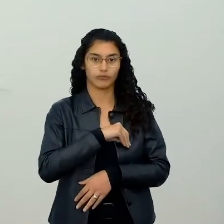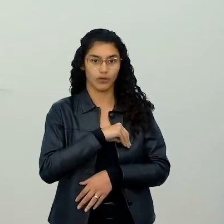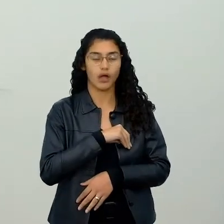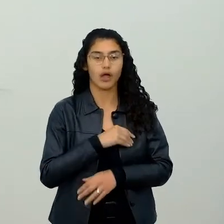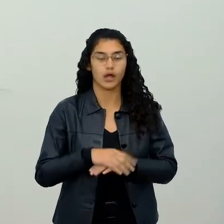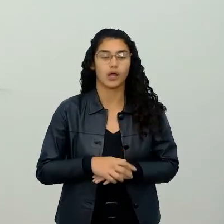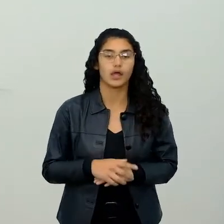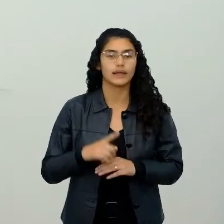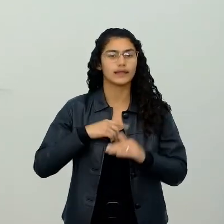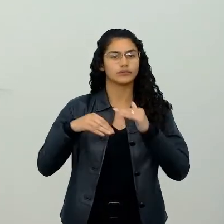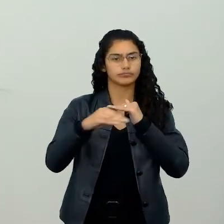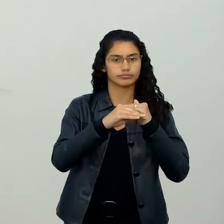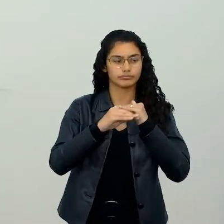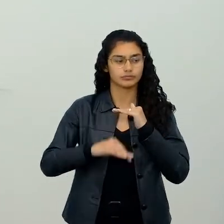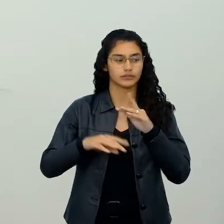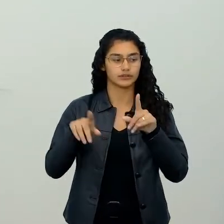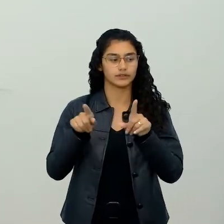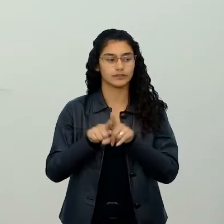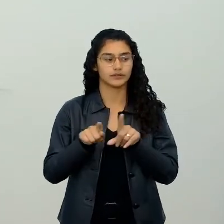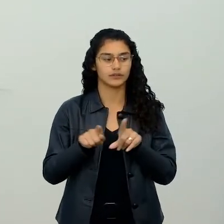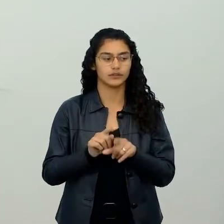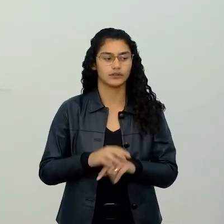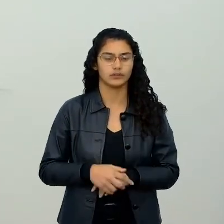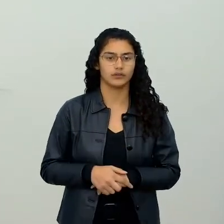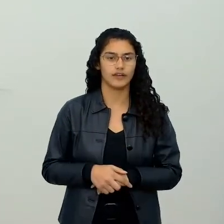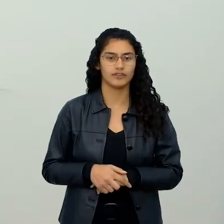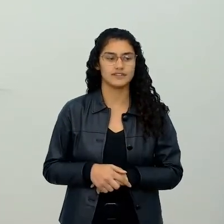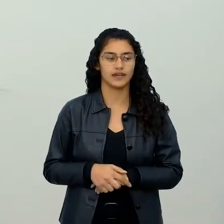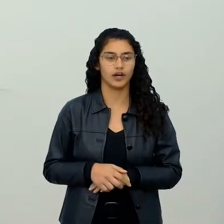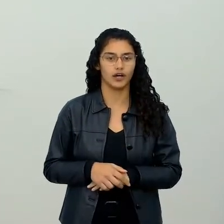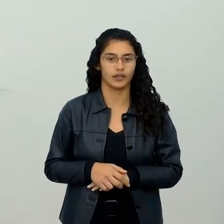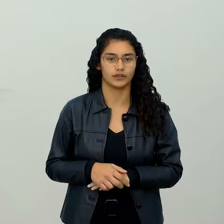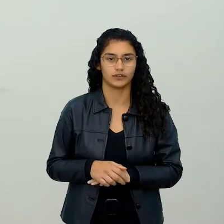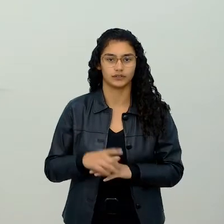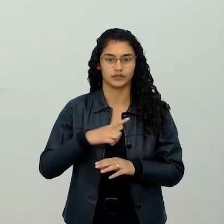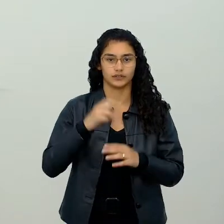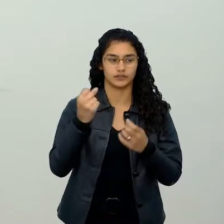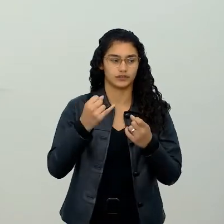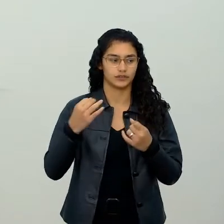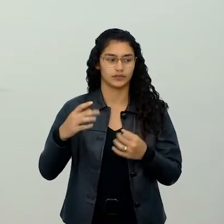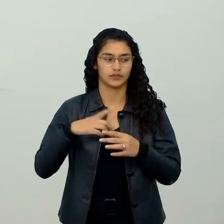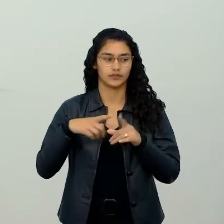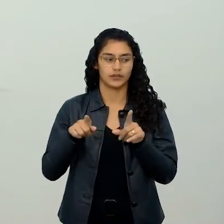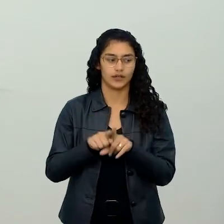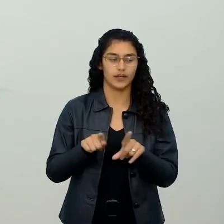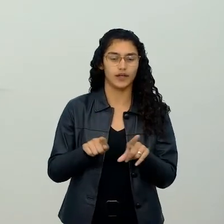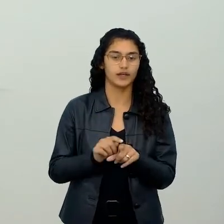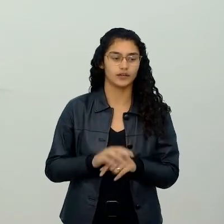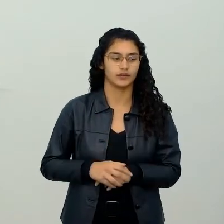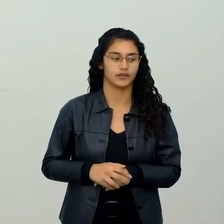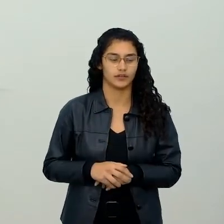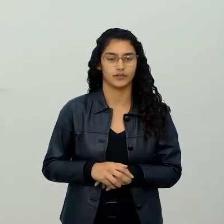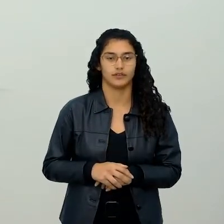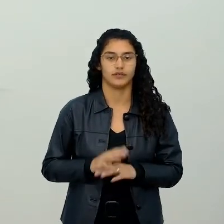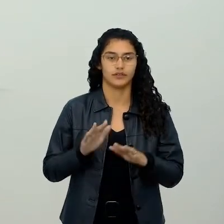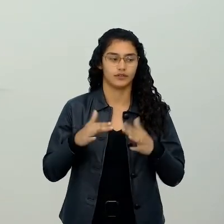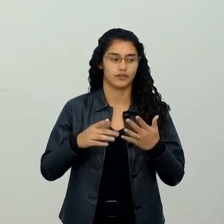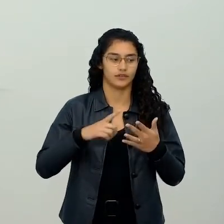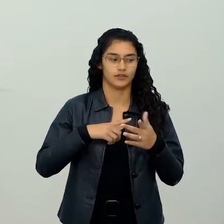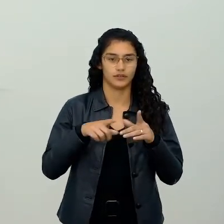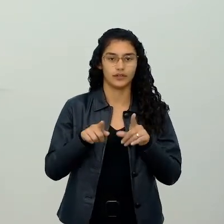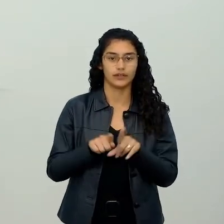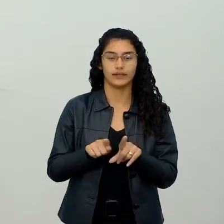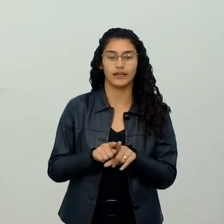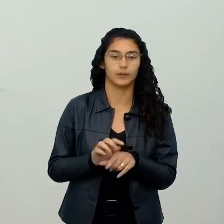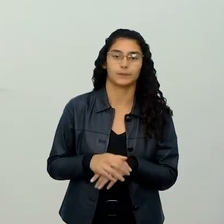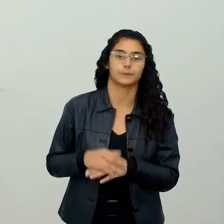também desigualdades de classe social, mas como diziam muitos filósofos, entre eles o Achille Mbembe, que a gente viu